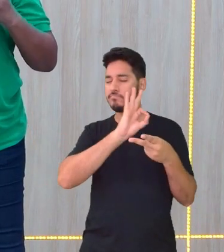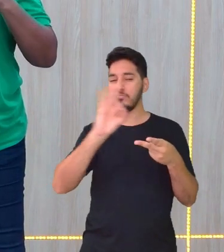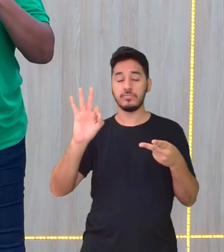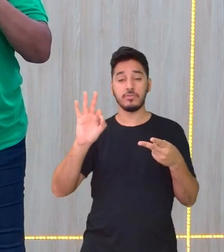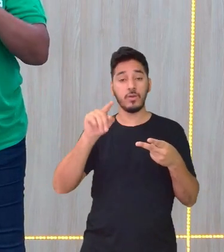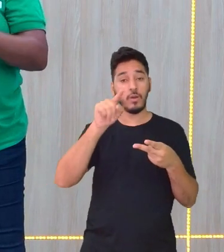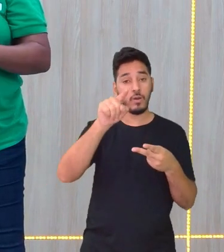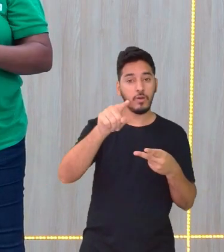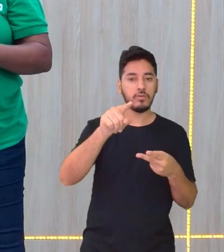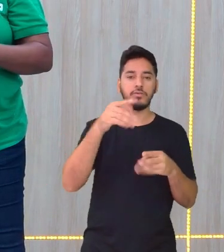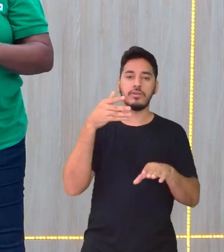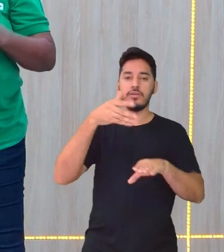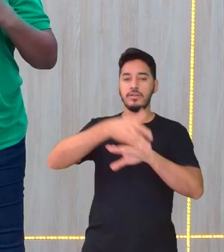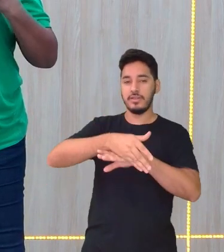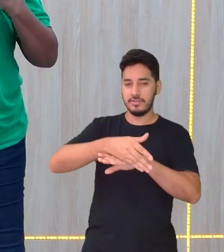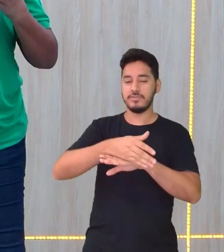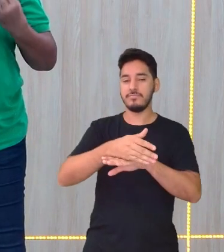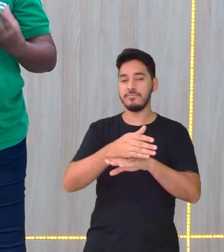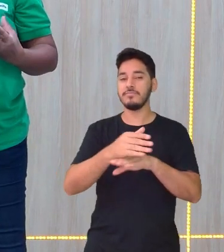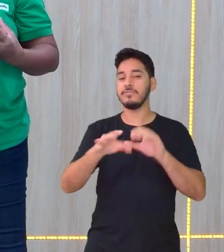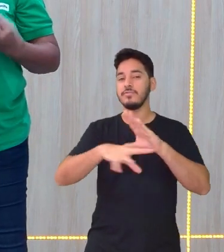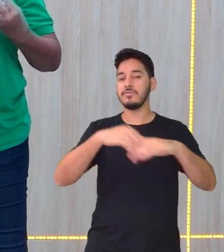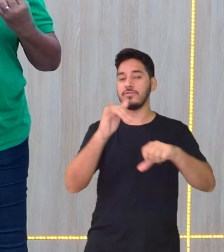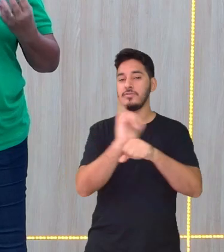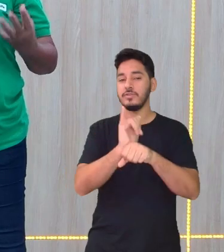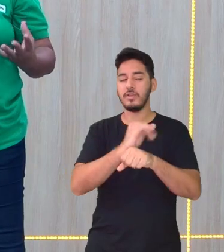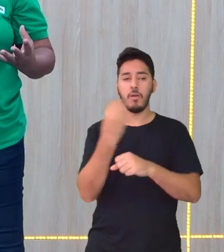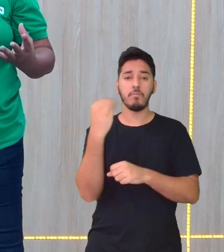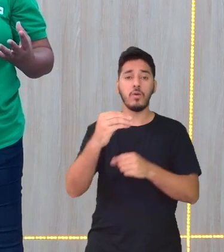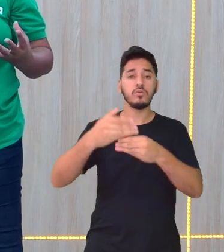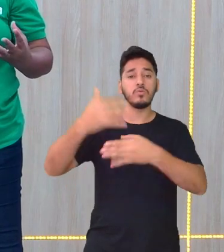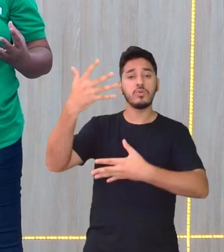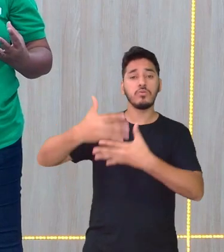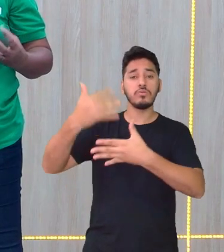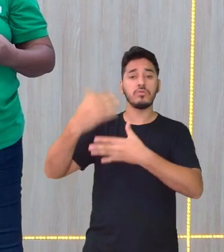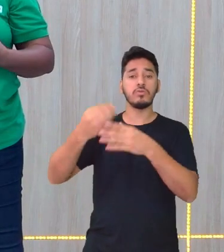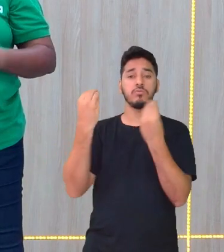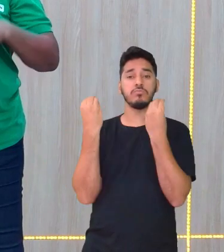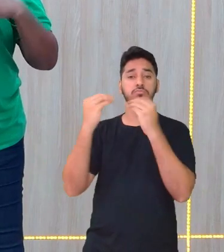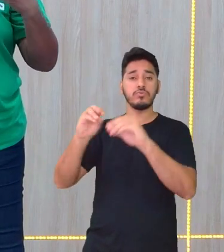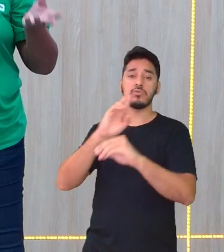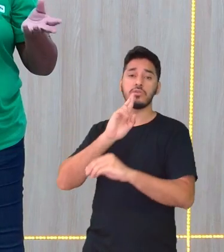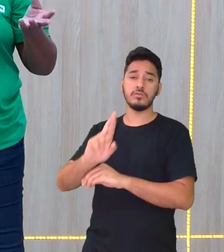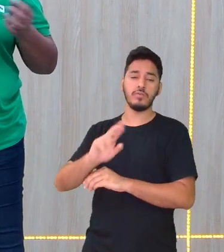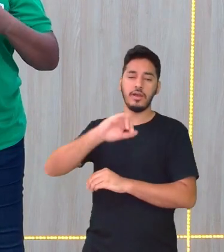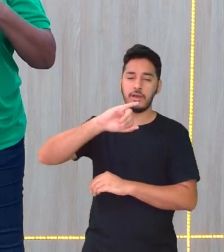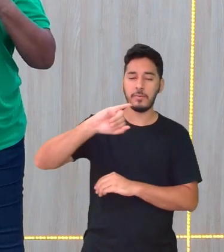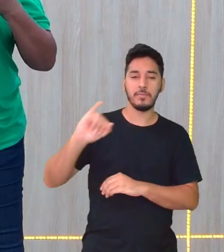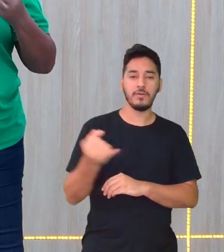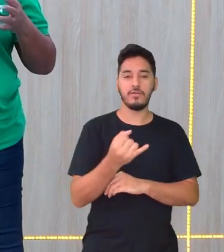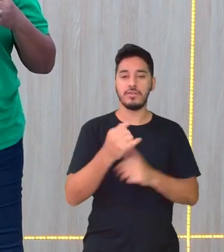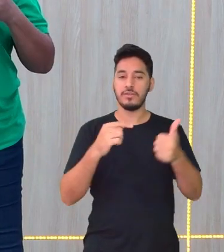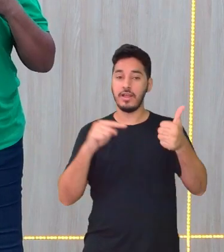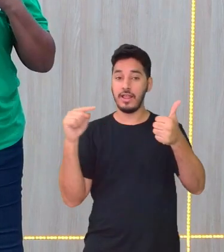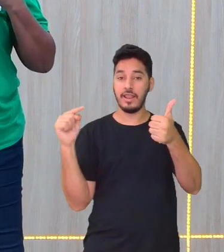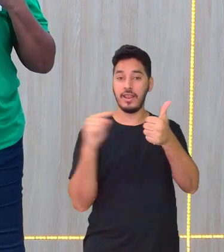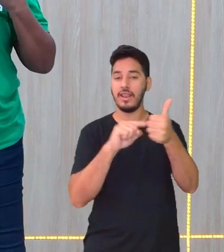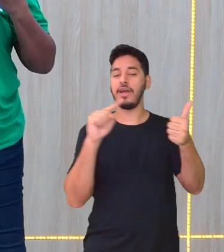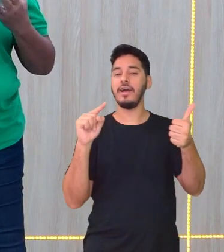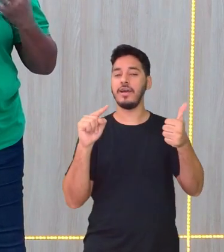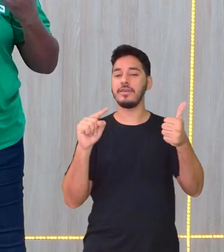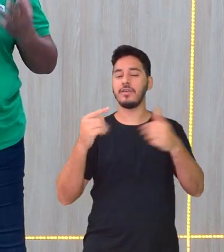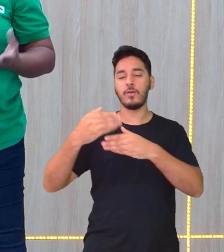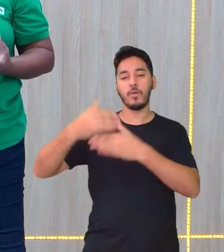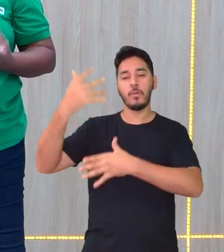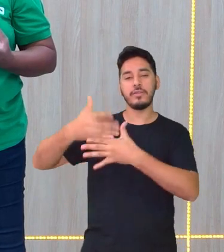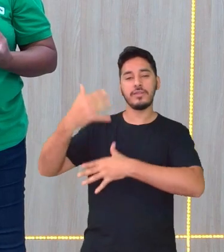esqueça, acesse o canal, nos comentários, coloca lá a sua resposta, tá certo? E aproveita, dá um like, faz aí um